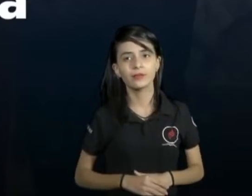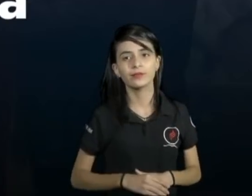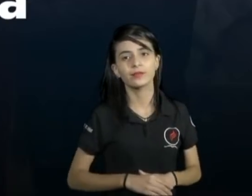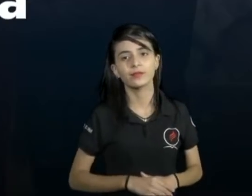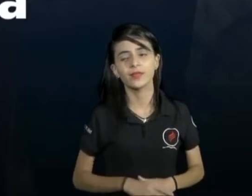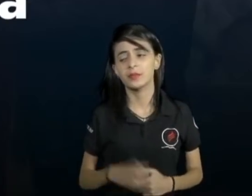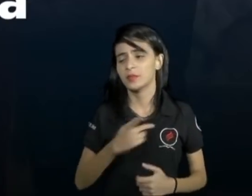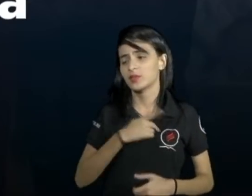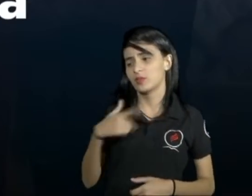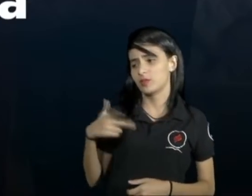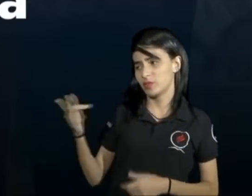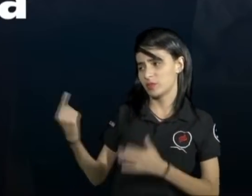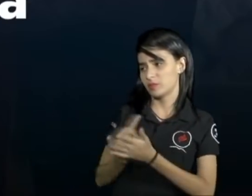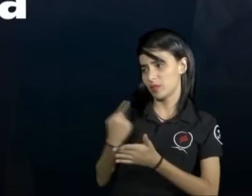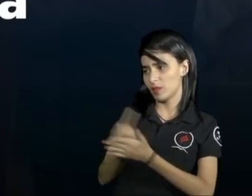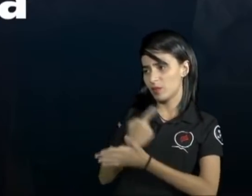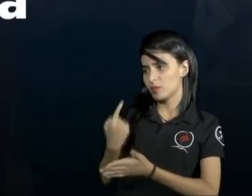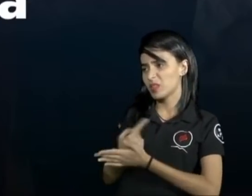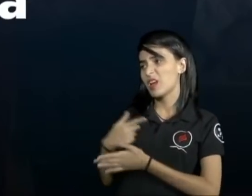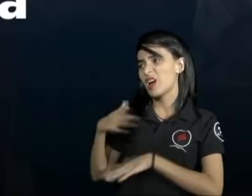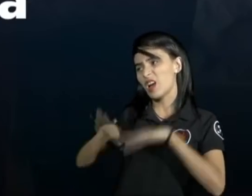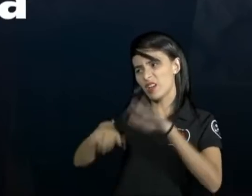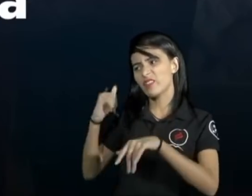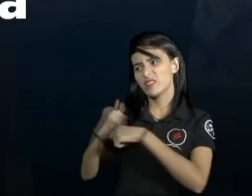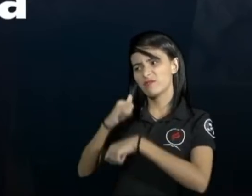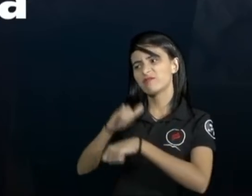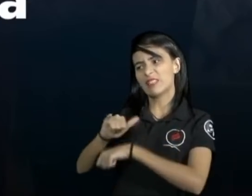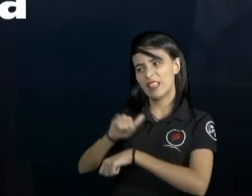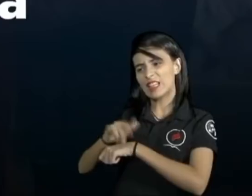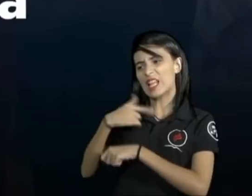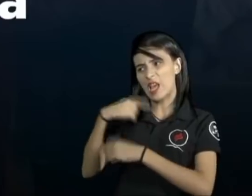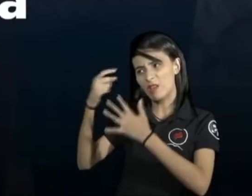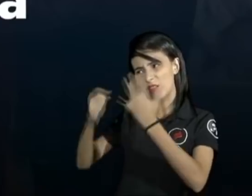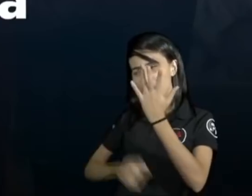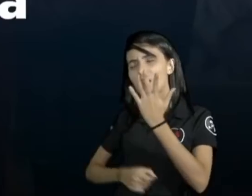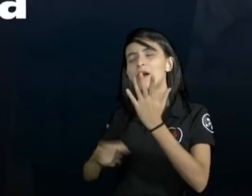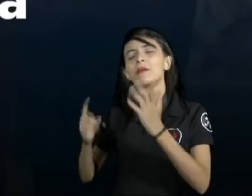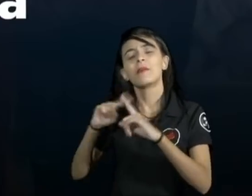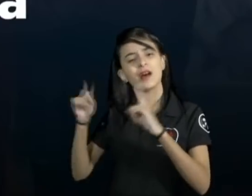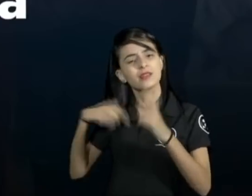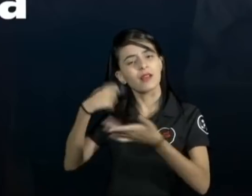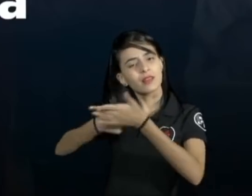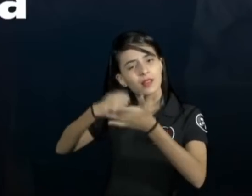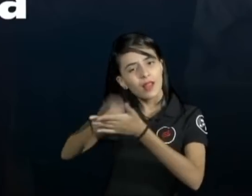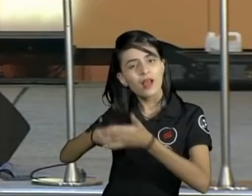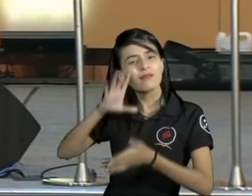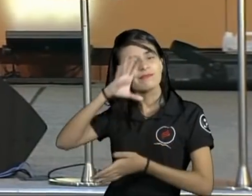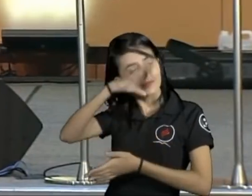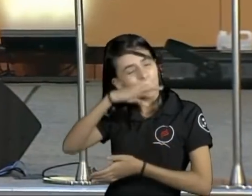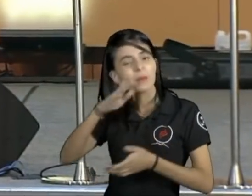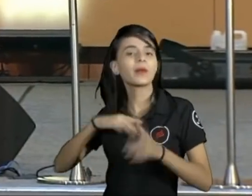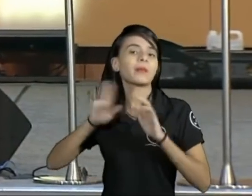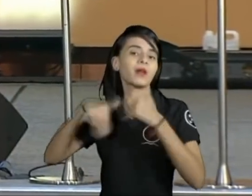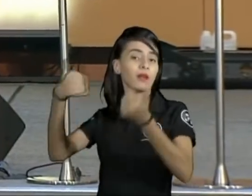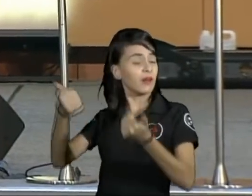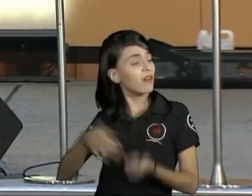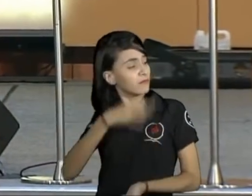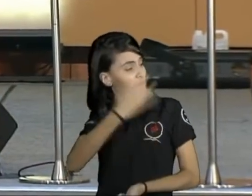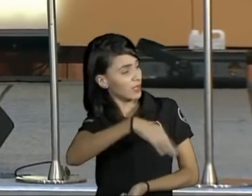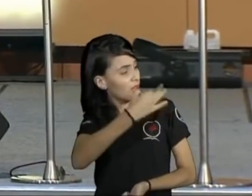pastor isso aí que o senhor perguntou de vez em quando eu falo estendesse aí mas eu tô lutando para melhorar É isso mesmo meu irmão